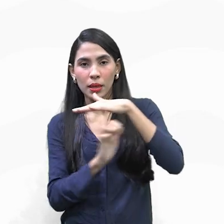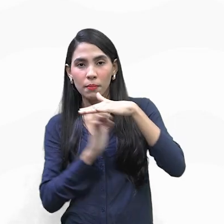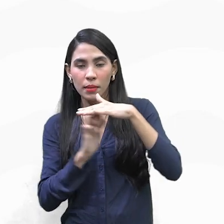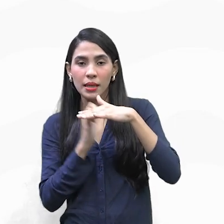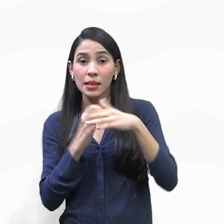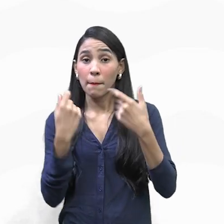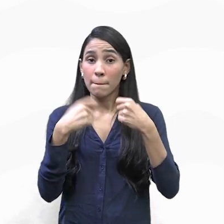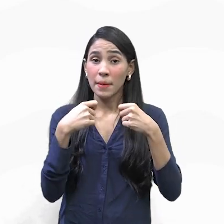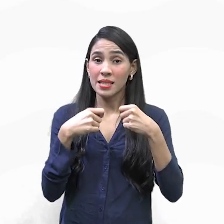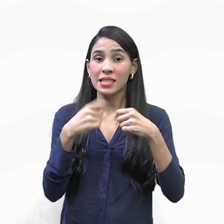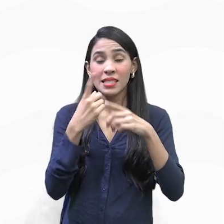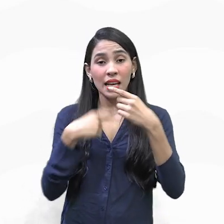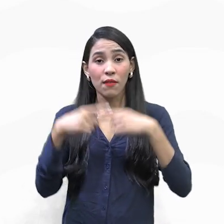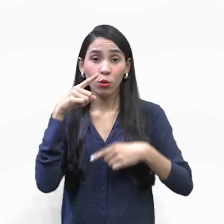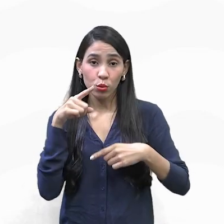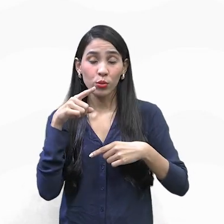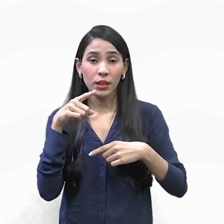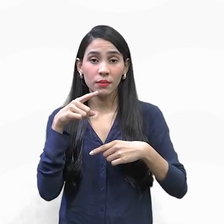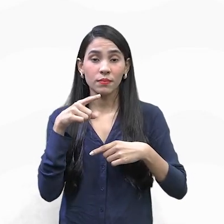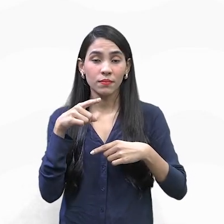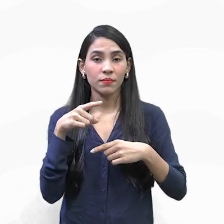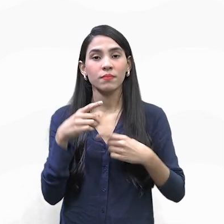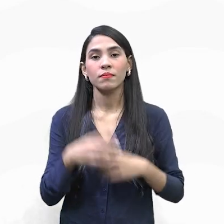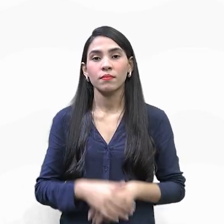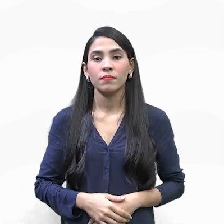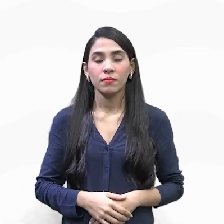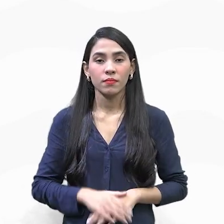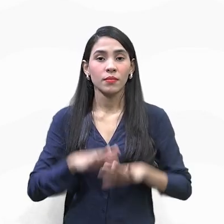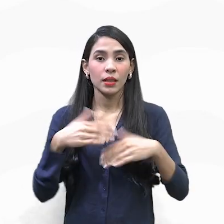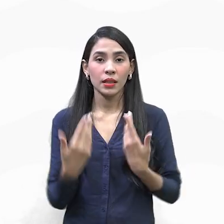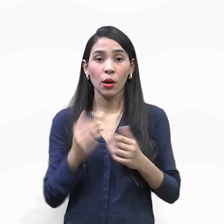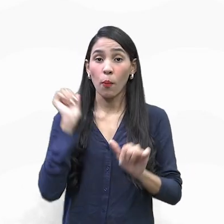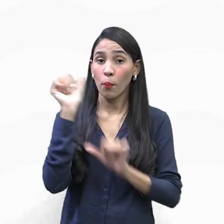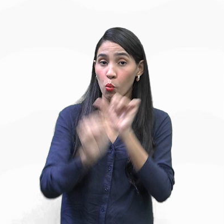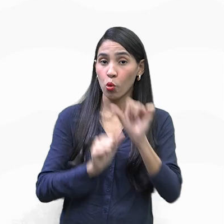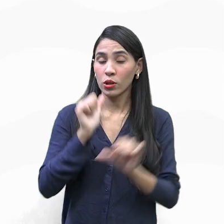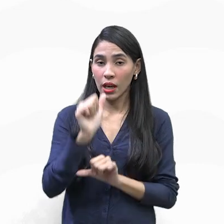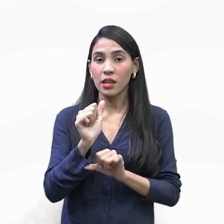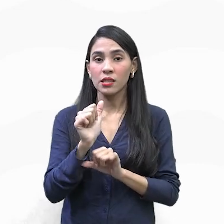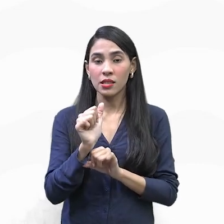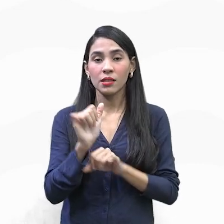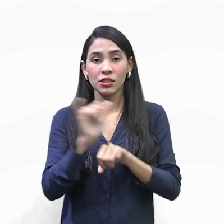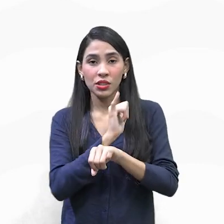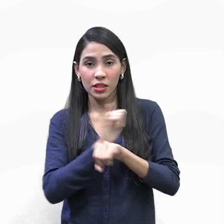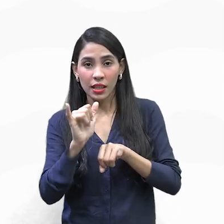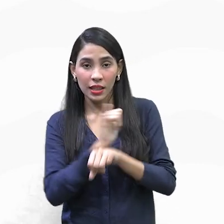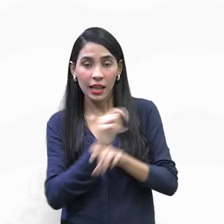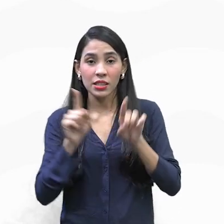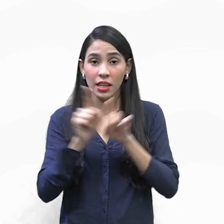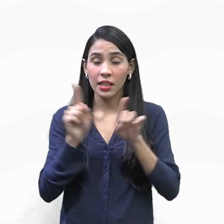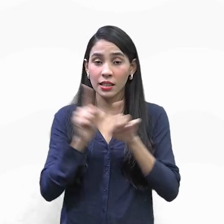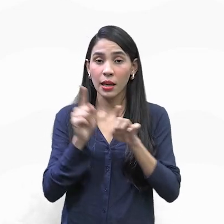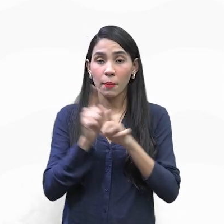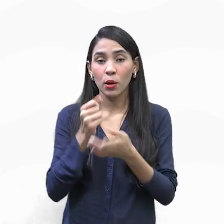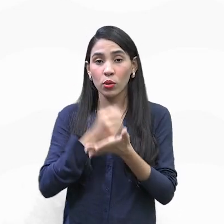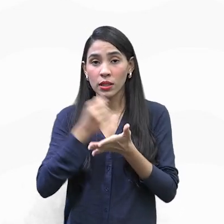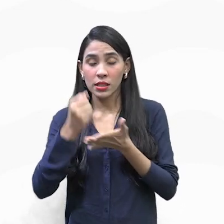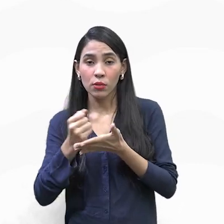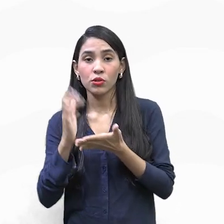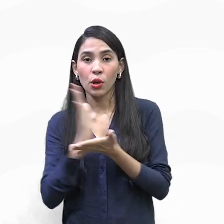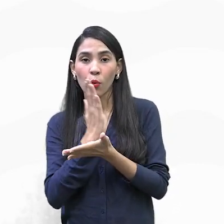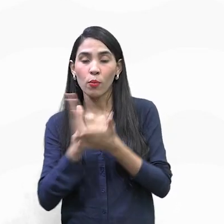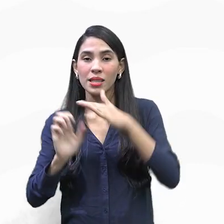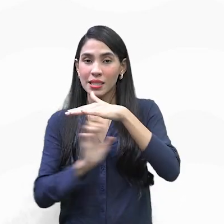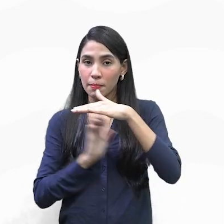eficiência das empresas, o que pode resultar na automatização de processos e na terceirização de serviços. E com isso,